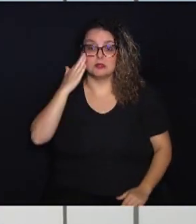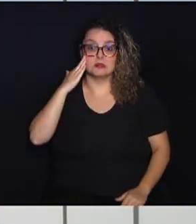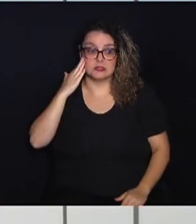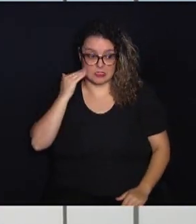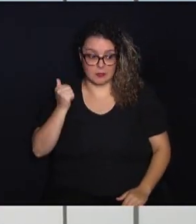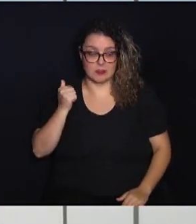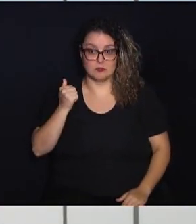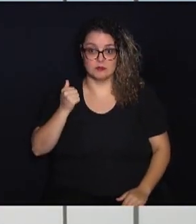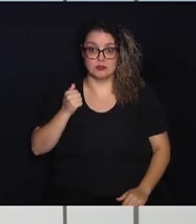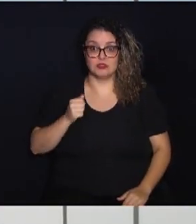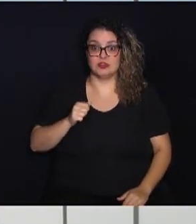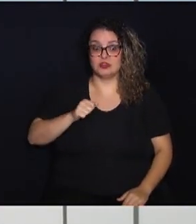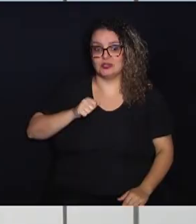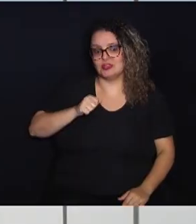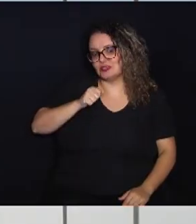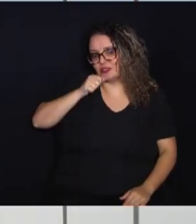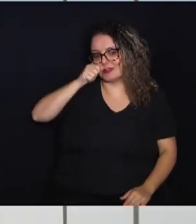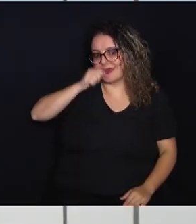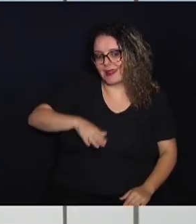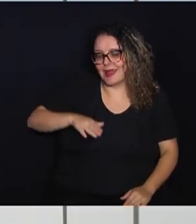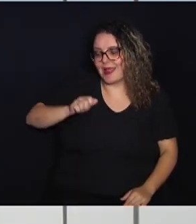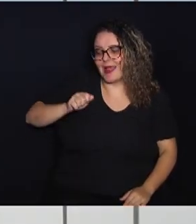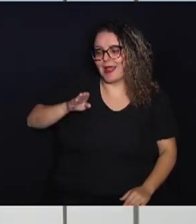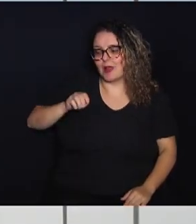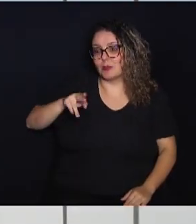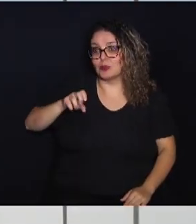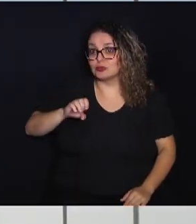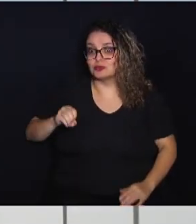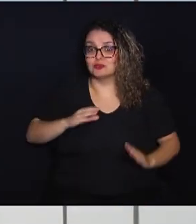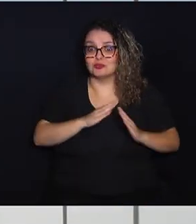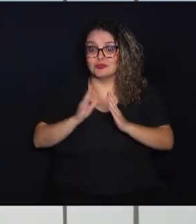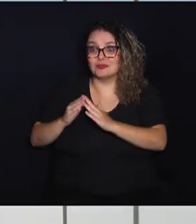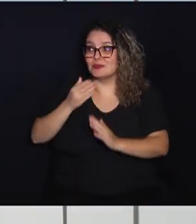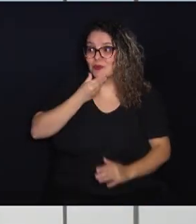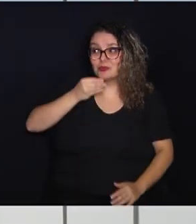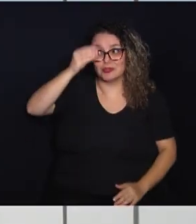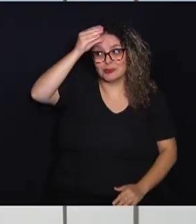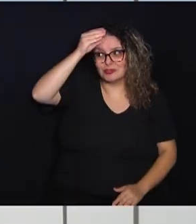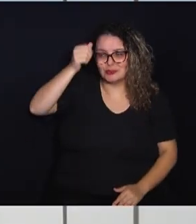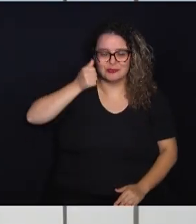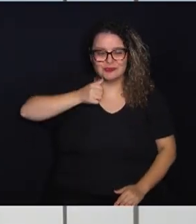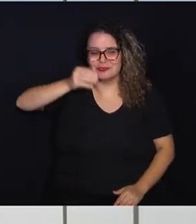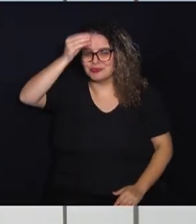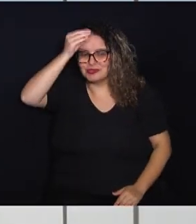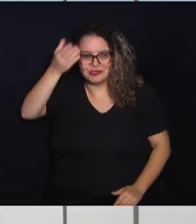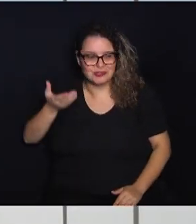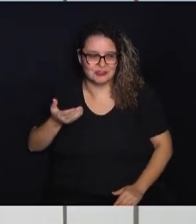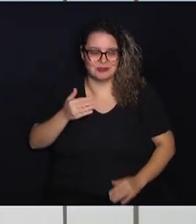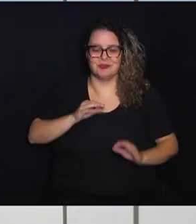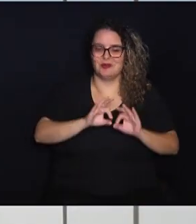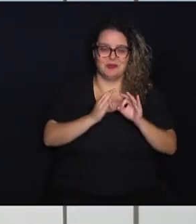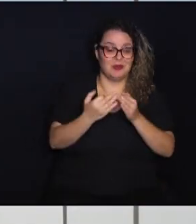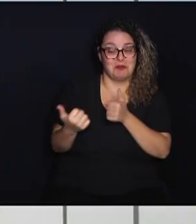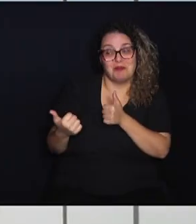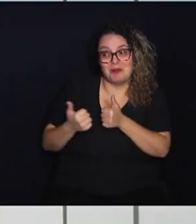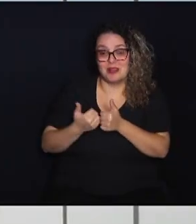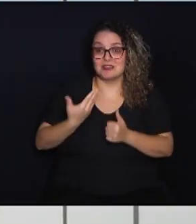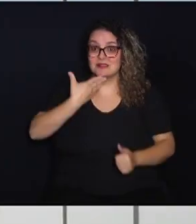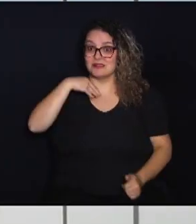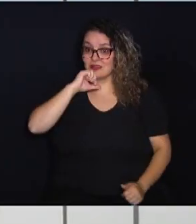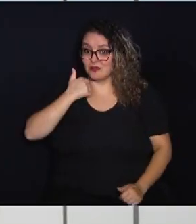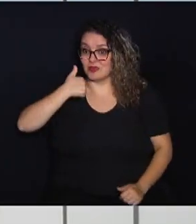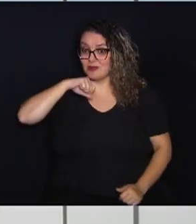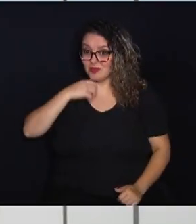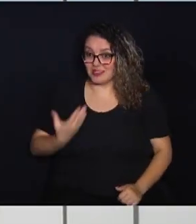exemplo, que a maior parte dos abusos são feitos por vizinhos, por tios, por parentes muito próximos. Então, se os pais não acreditam quando uma criança